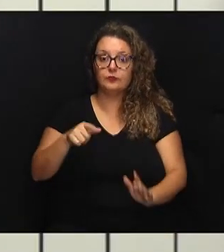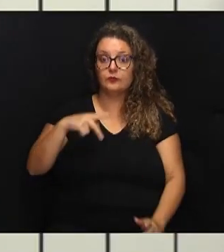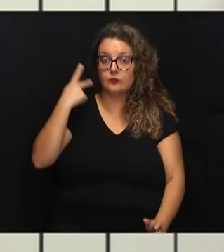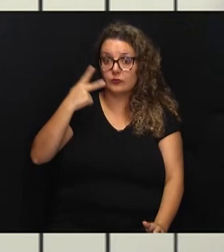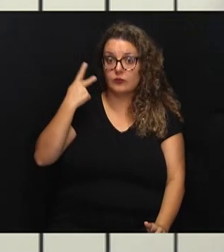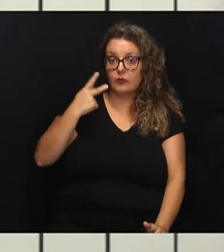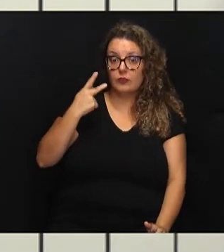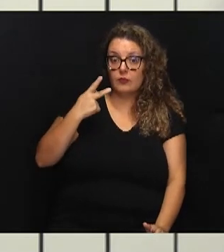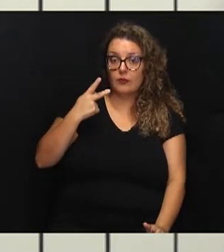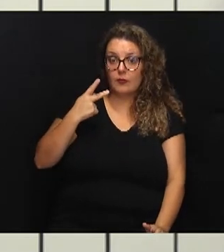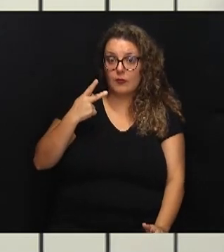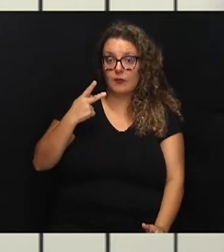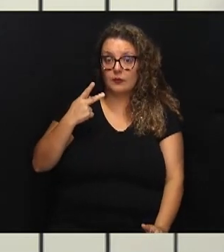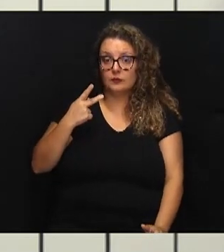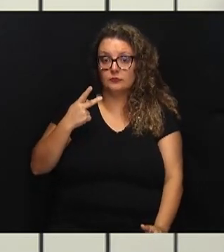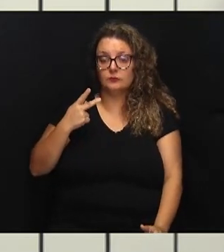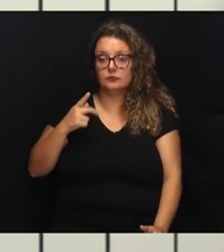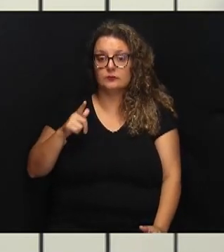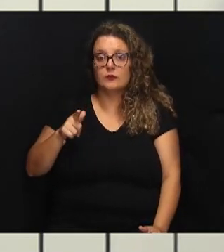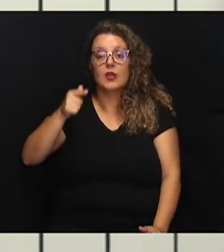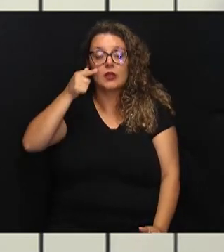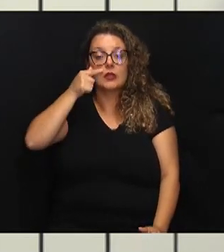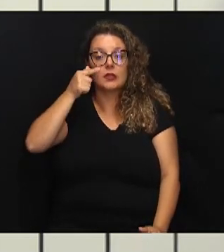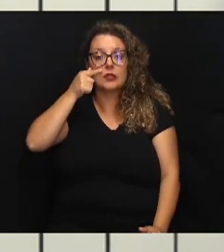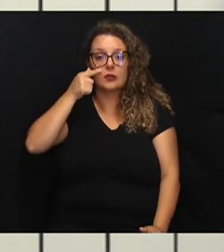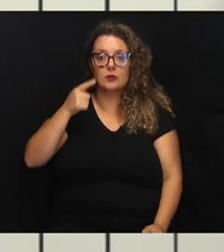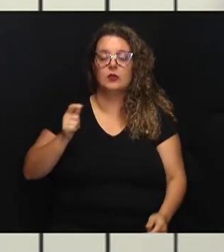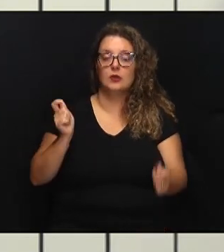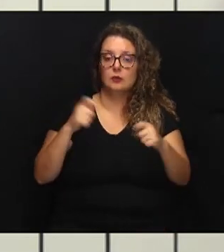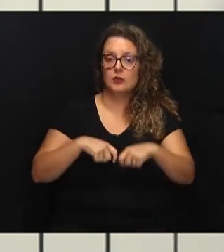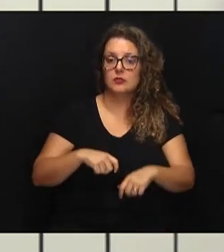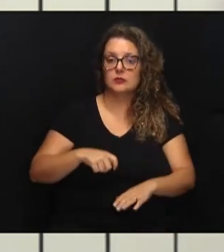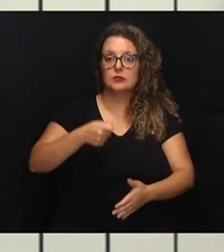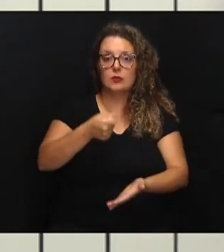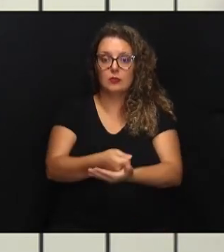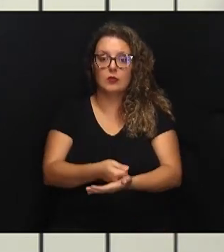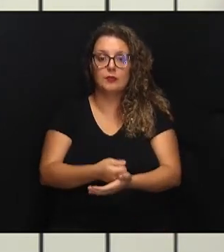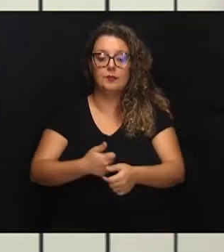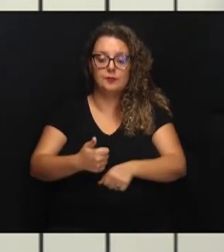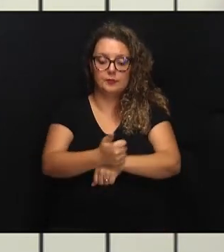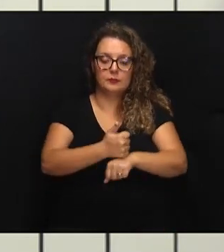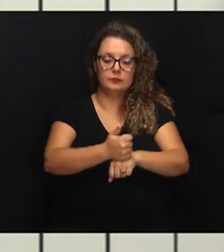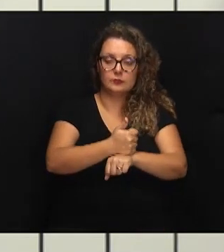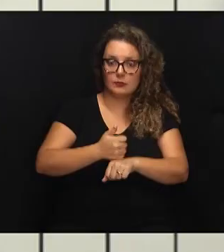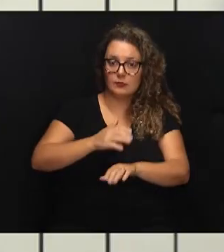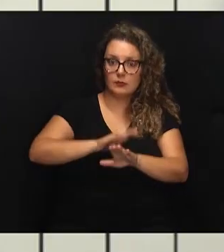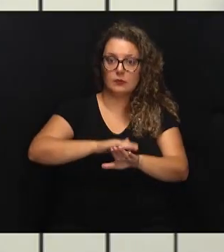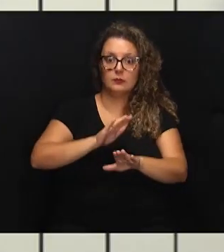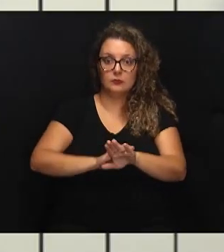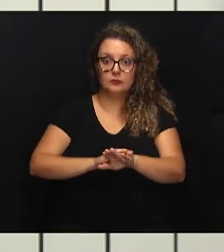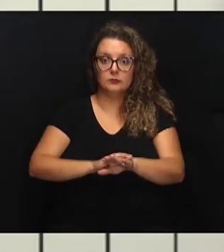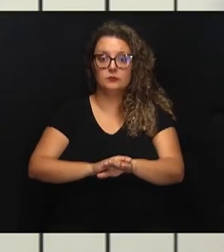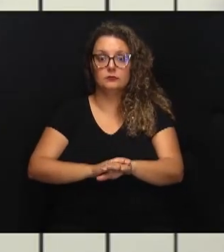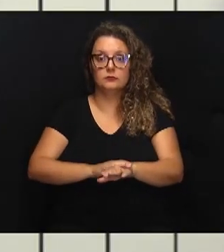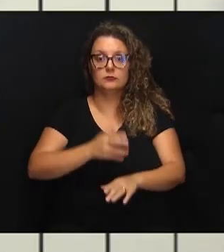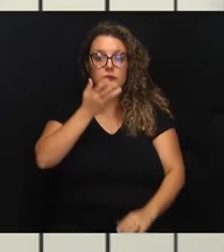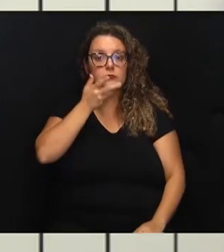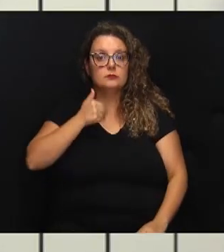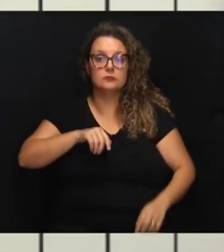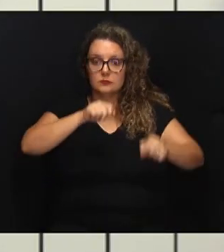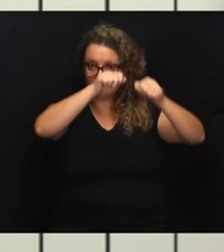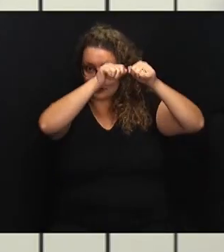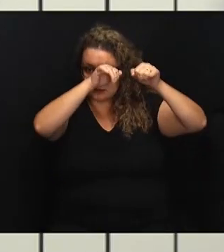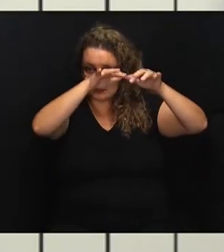vereador Guilherme Teixeira e prevê a capacitação obrigatória de profissionais que atuam com crianças com autismo